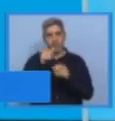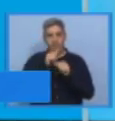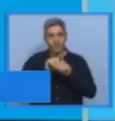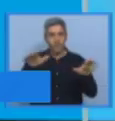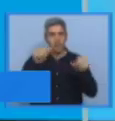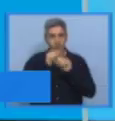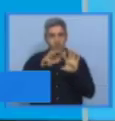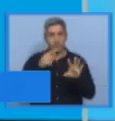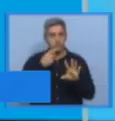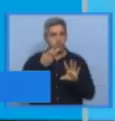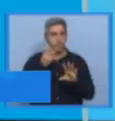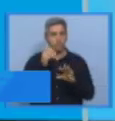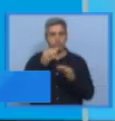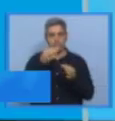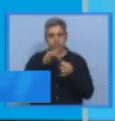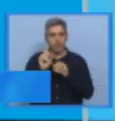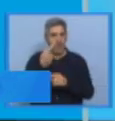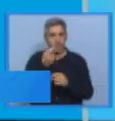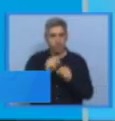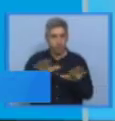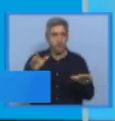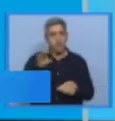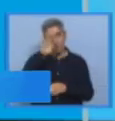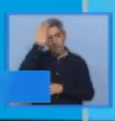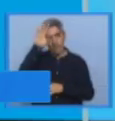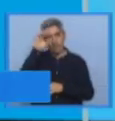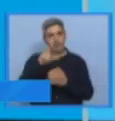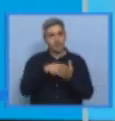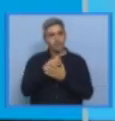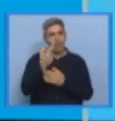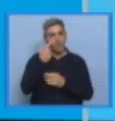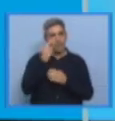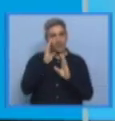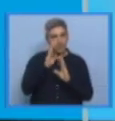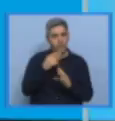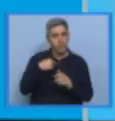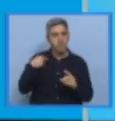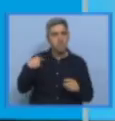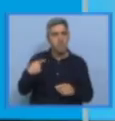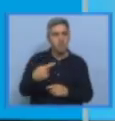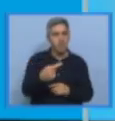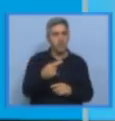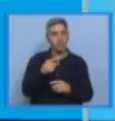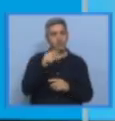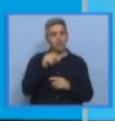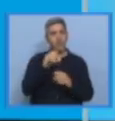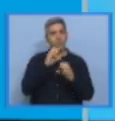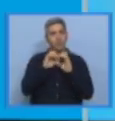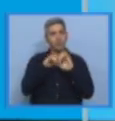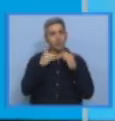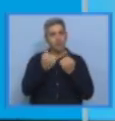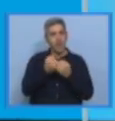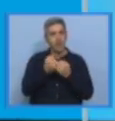divulguem, a que se multipliquem rapidamente. E o Papa Francisco, como sempre, uma atenção ao nosso cotidiano, também no âmbito da comunicação